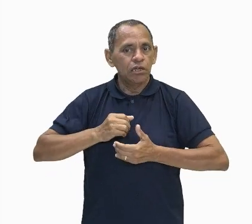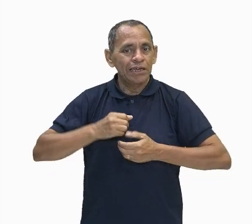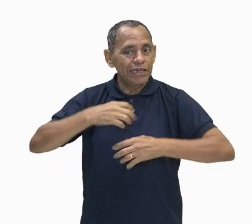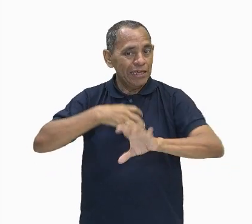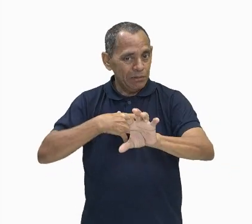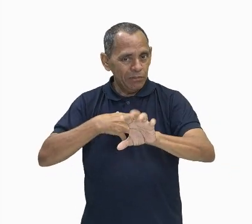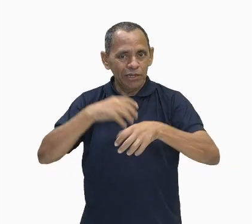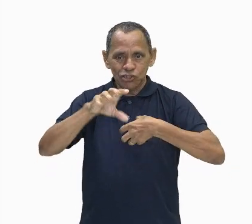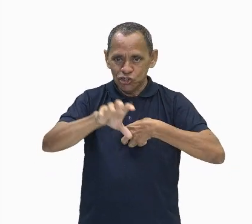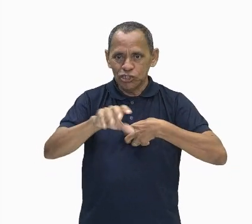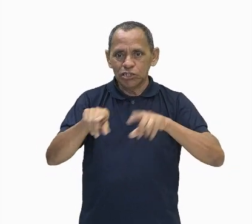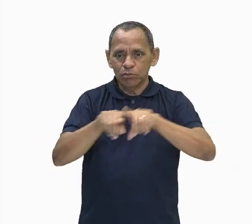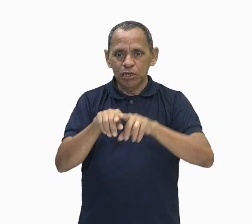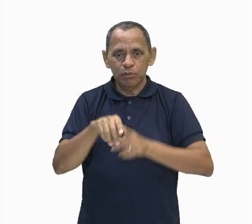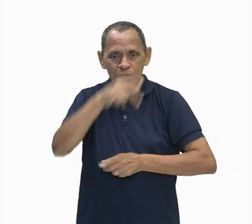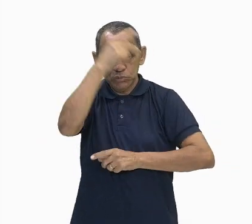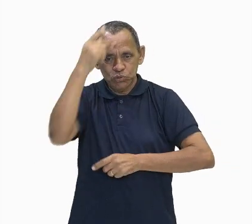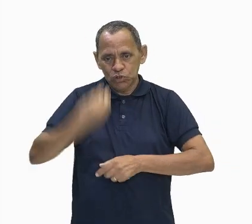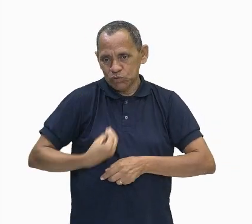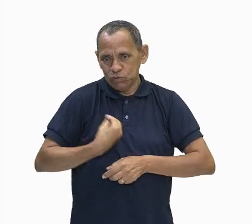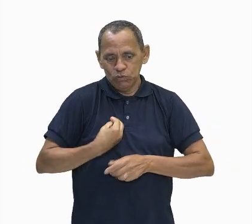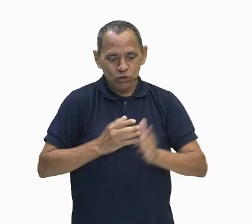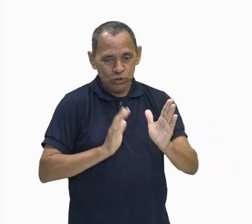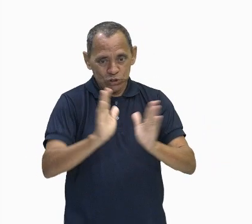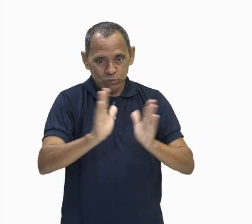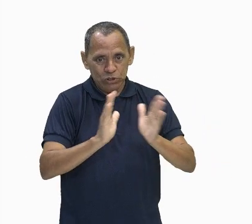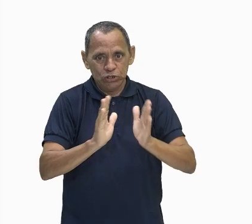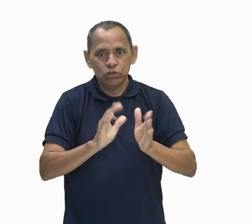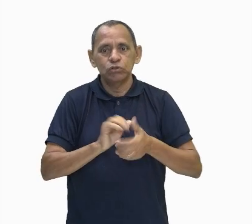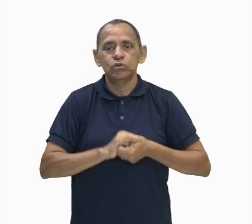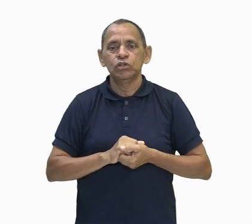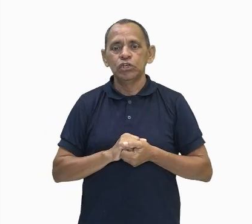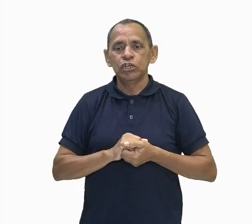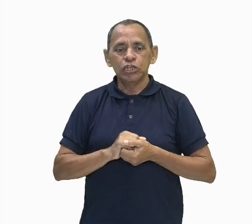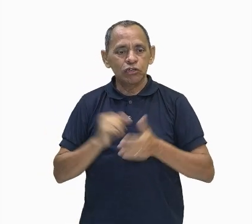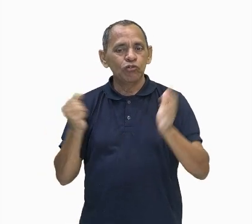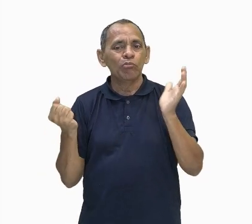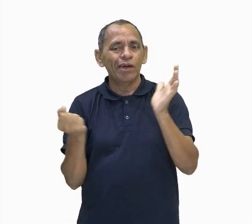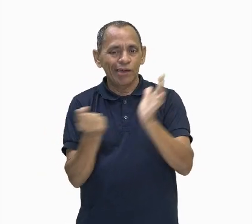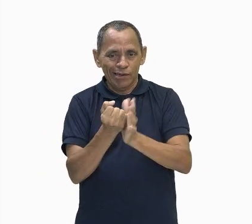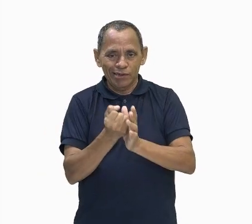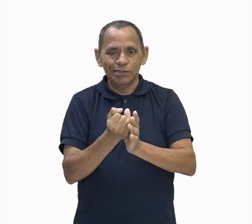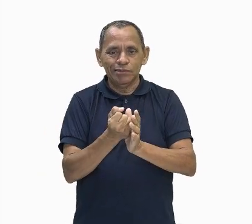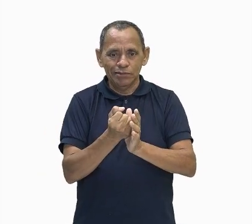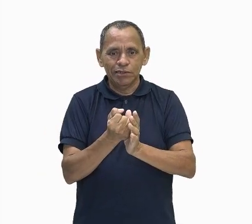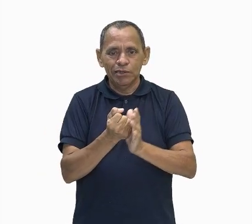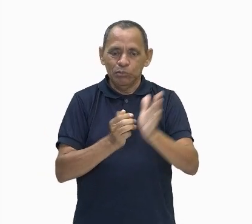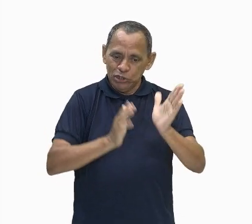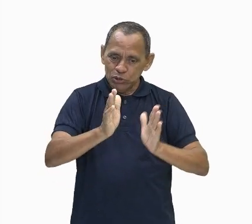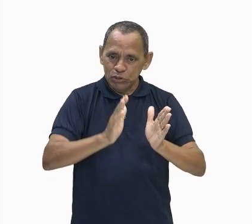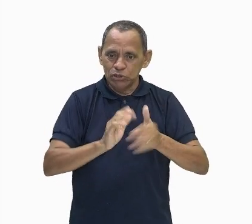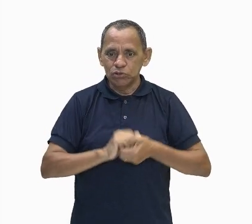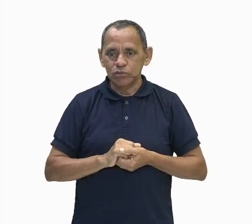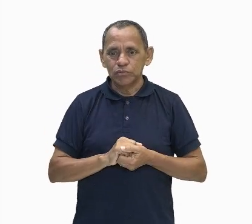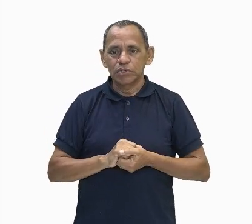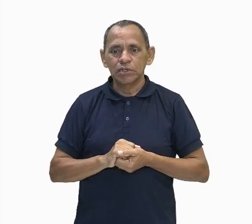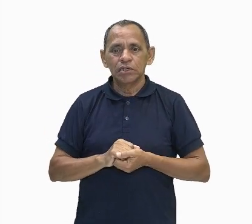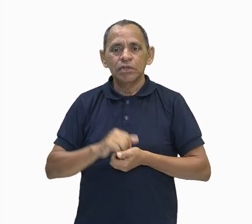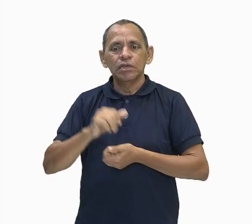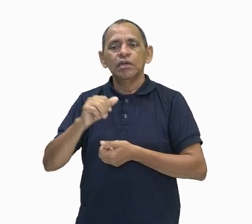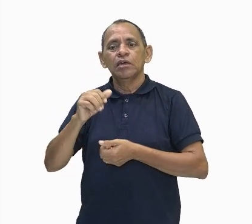e que foram atingidas pelos efeitos dessas bombas, que por serem atômicas, não